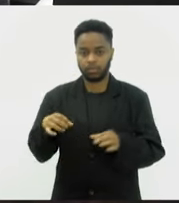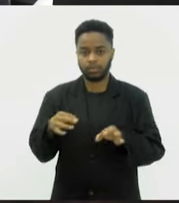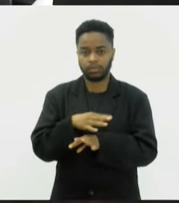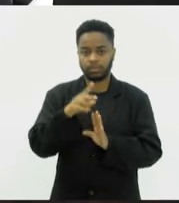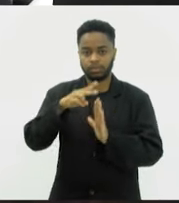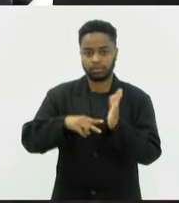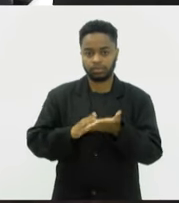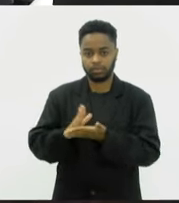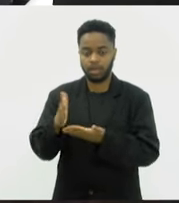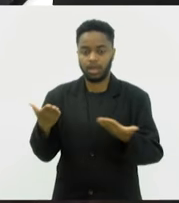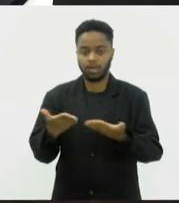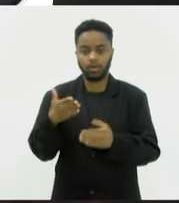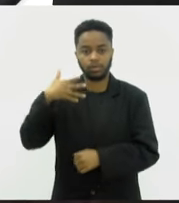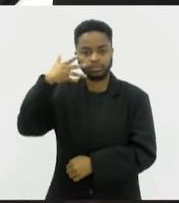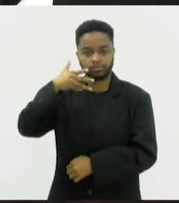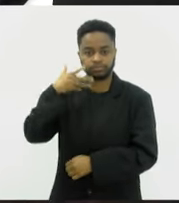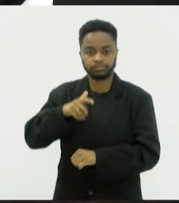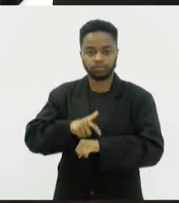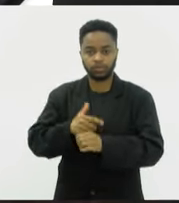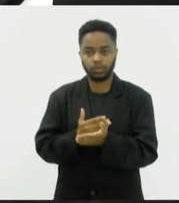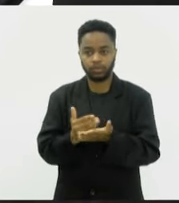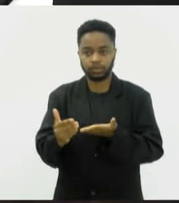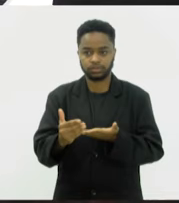ata, passe seu expediente inicial.